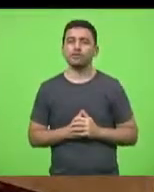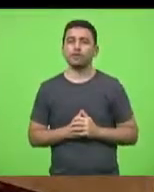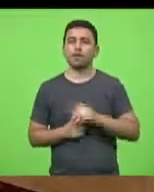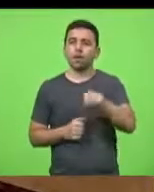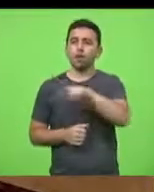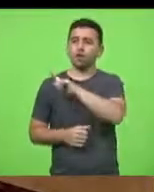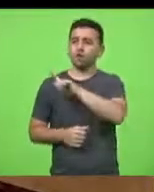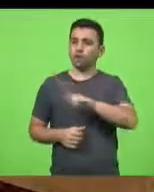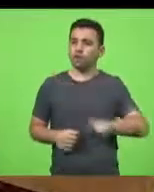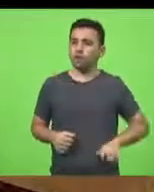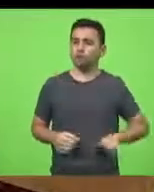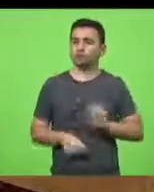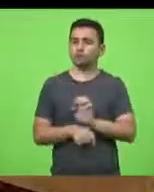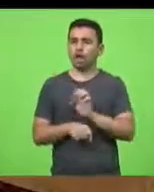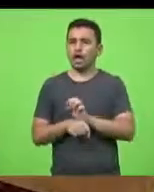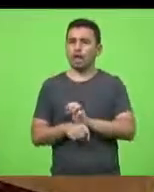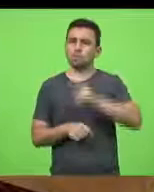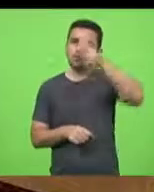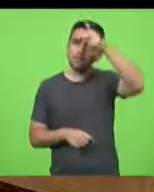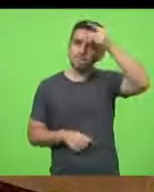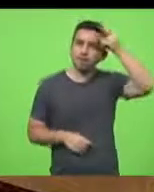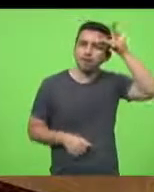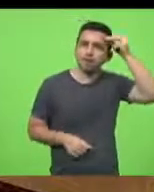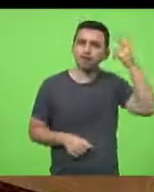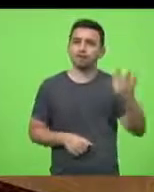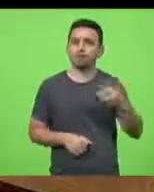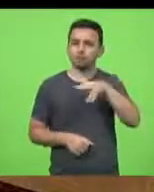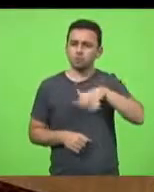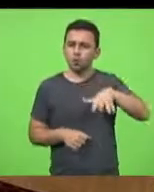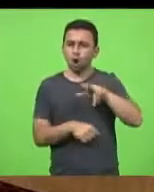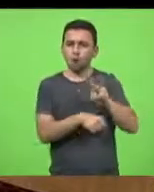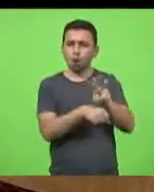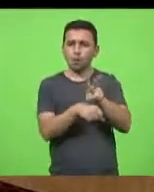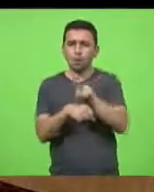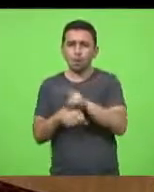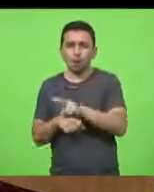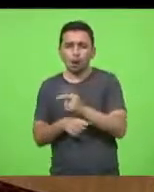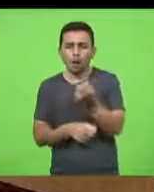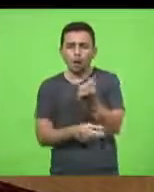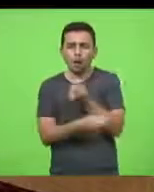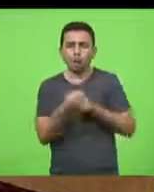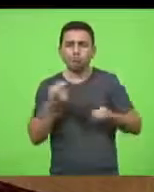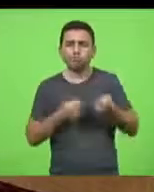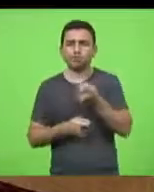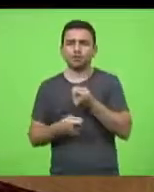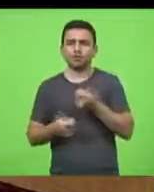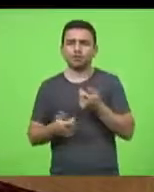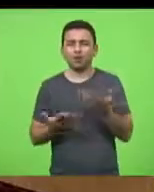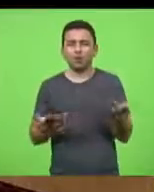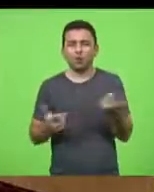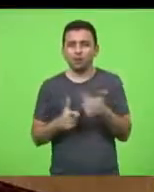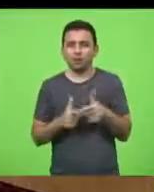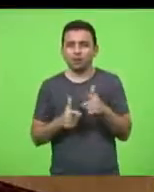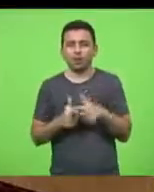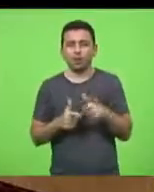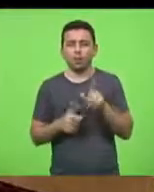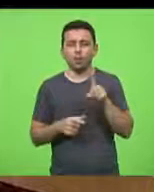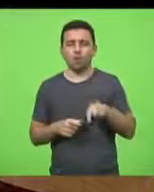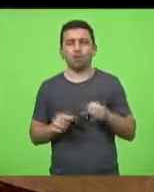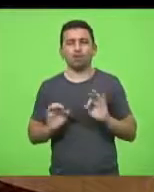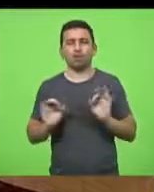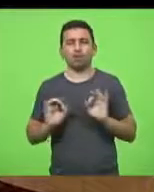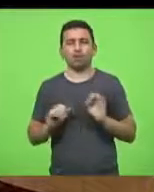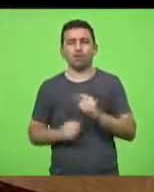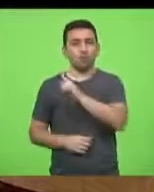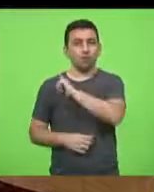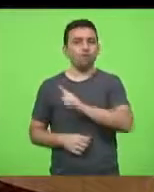do Estado, de prefeitos, que têm cuidado bem da questão financeira. Mas não é isso que está em jogo. O governo, sim,